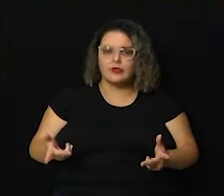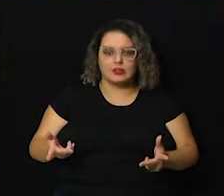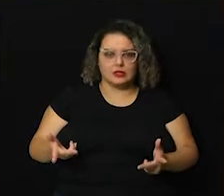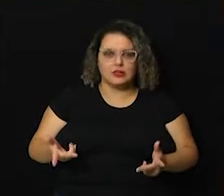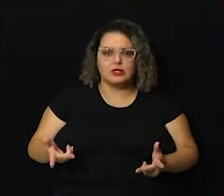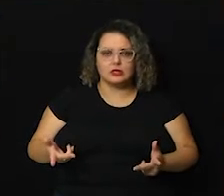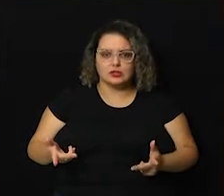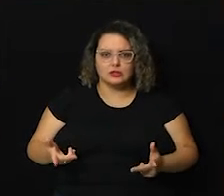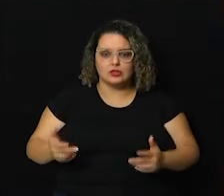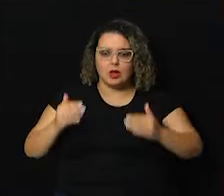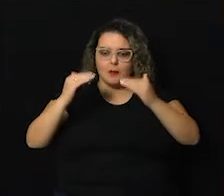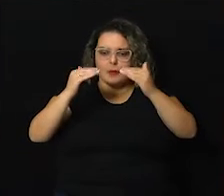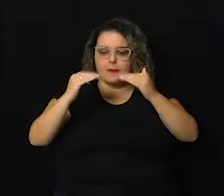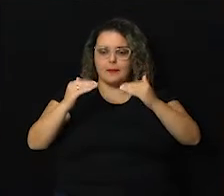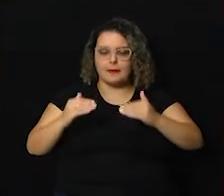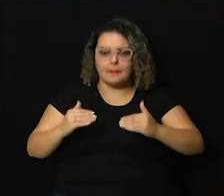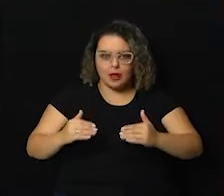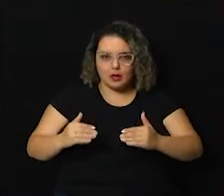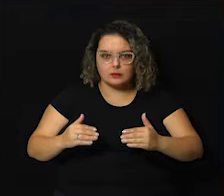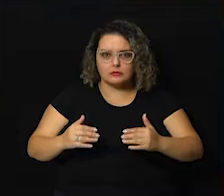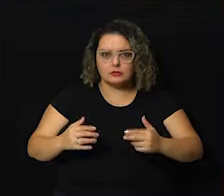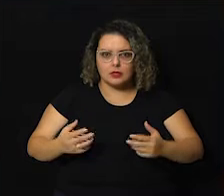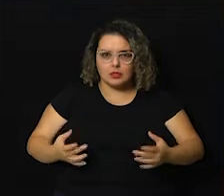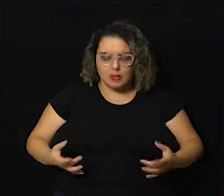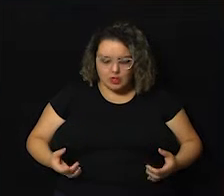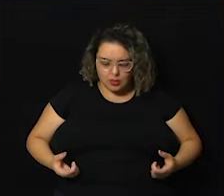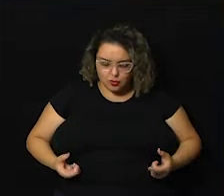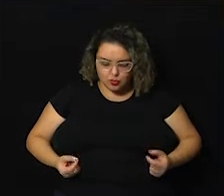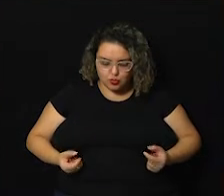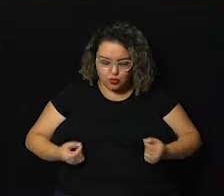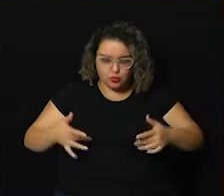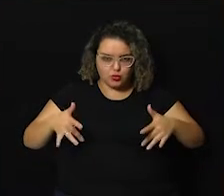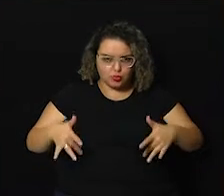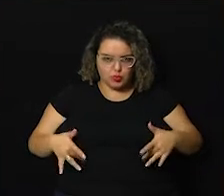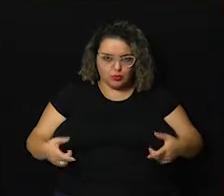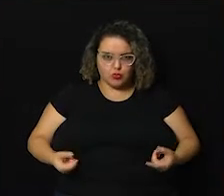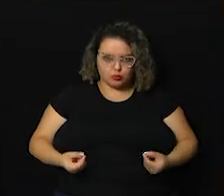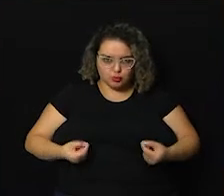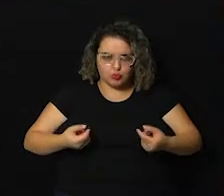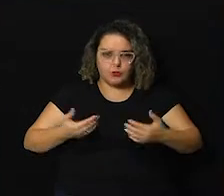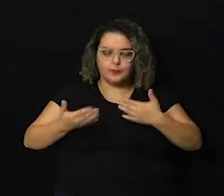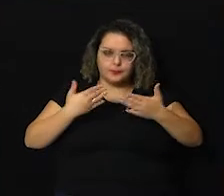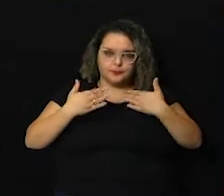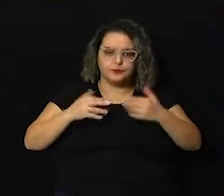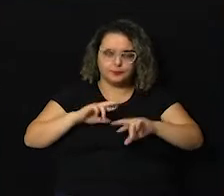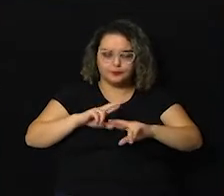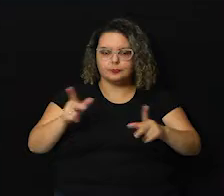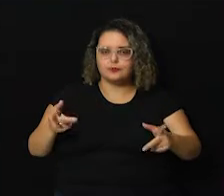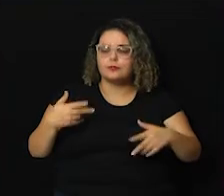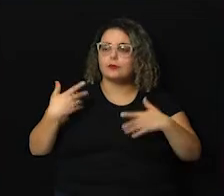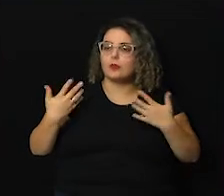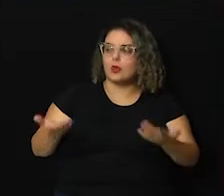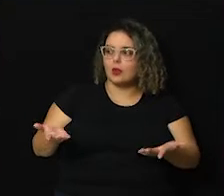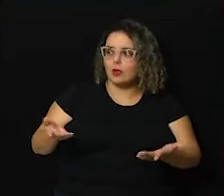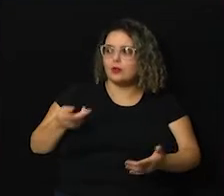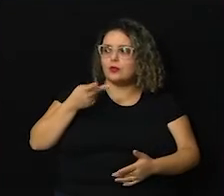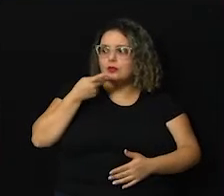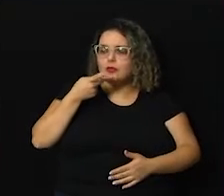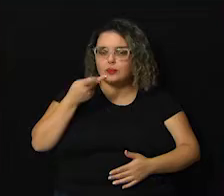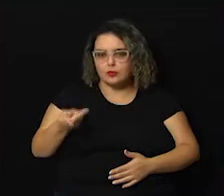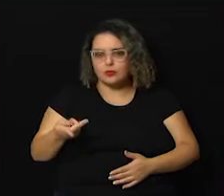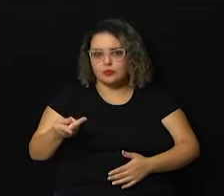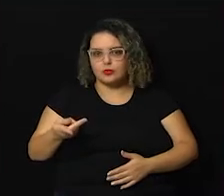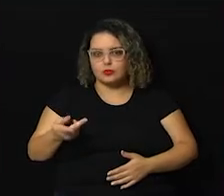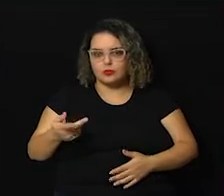você tratar esses subtipos do câncer nascido no rim em situações diferentes, como a gente está conversando aqui. Doutor, o senhor disse aí